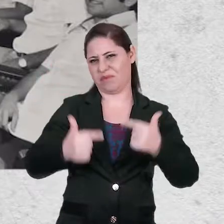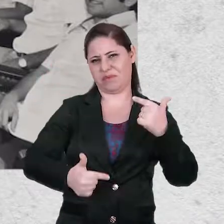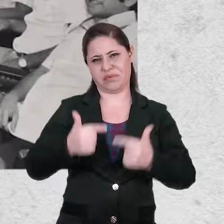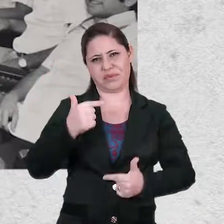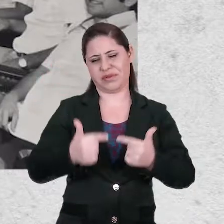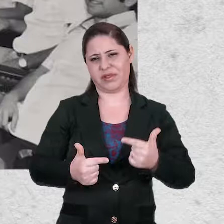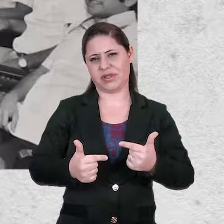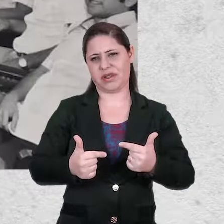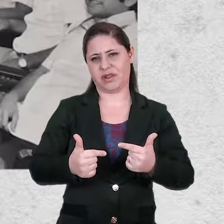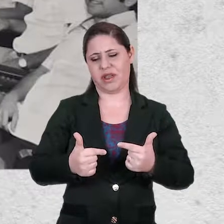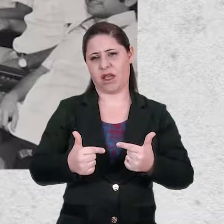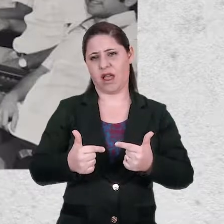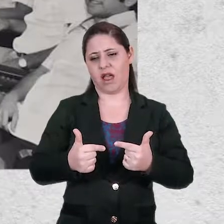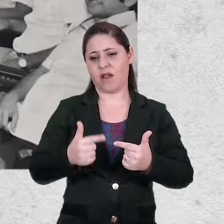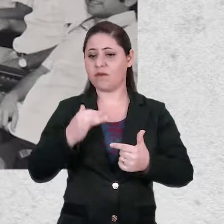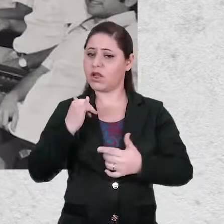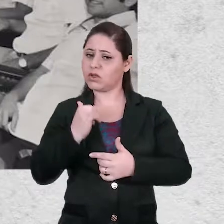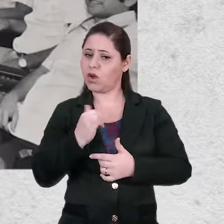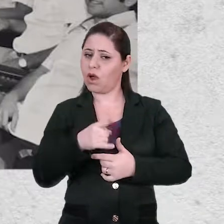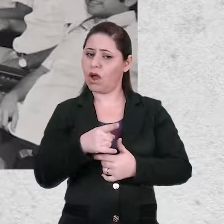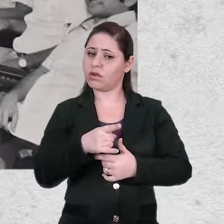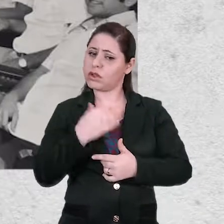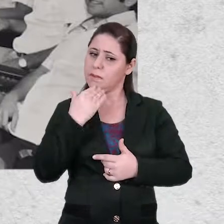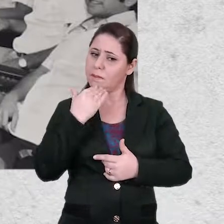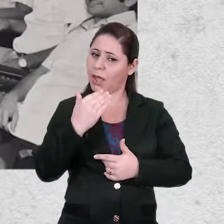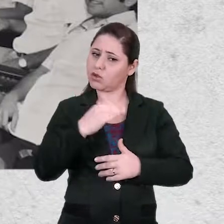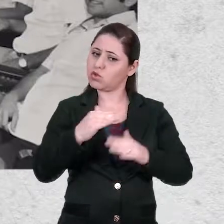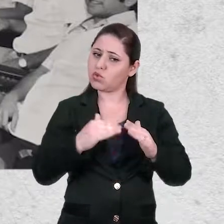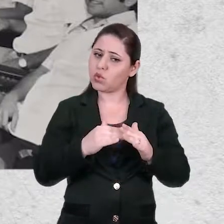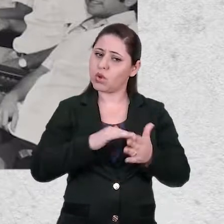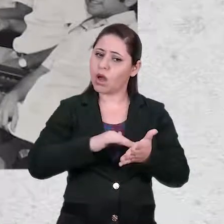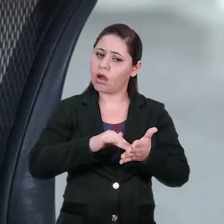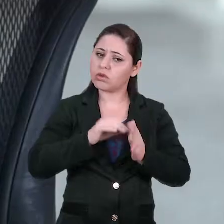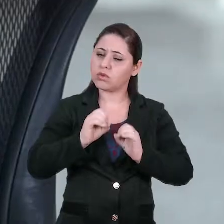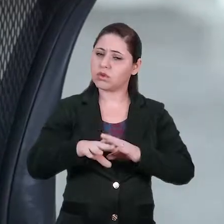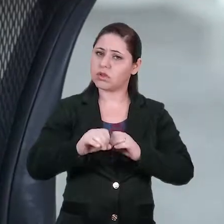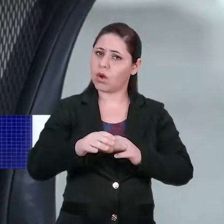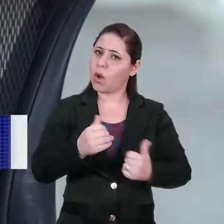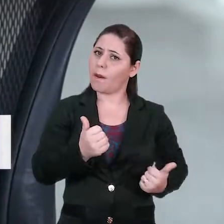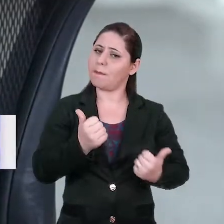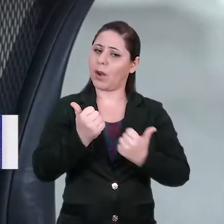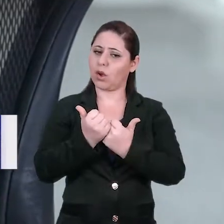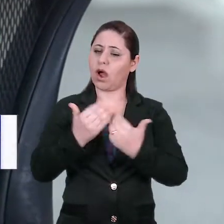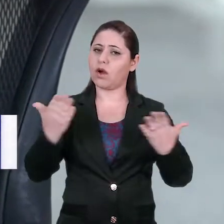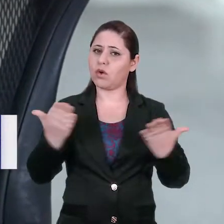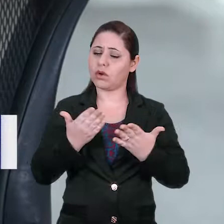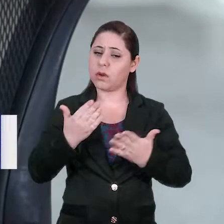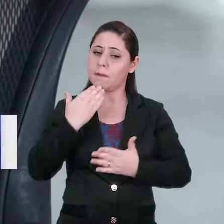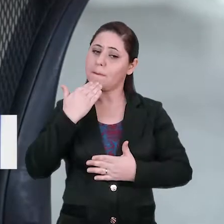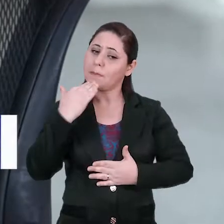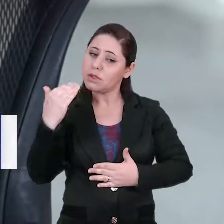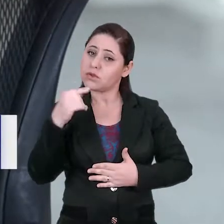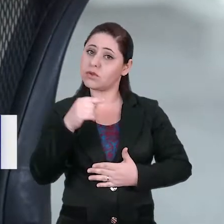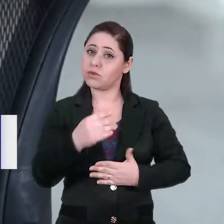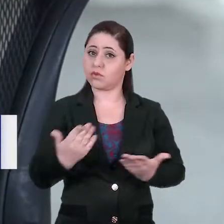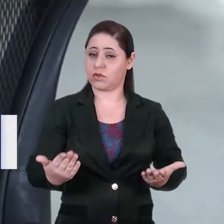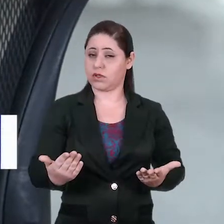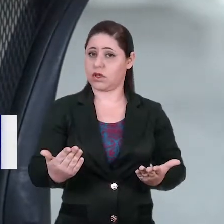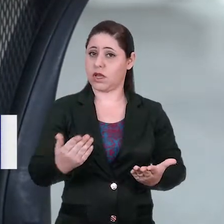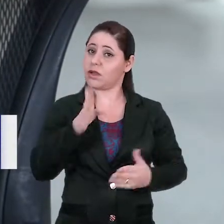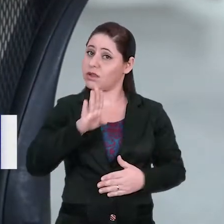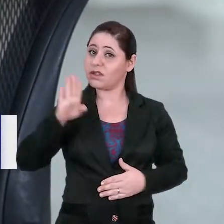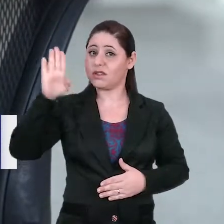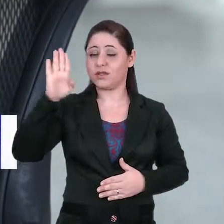etc. Tal. Ele falou, olha, tudo que você tem pedido para a educação, eu tenho apoiado. Agora eu estou pedindo que você